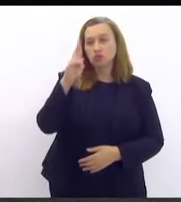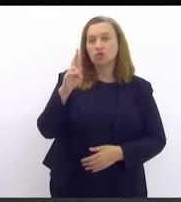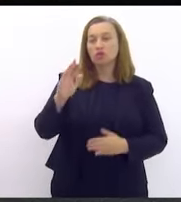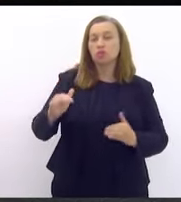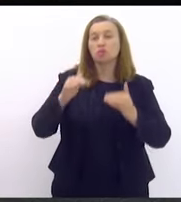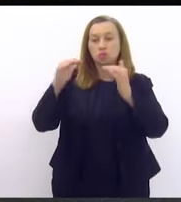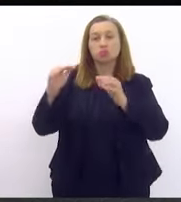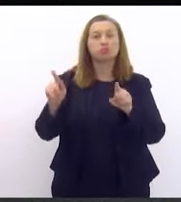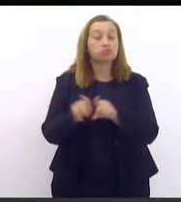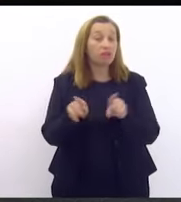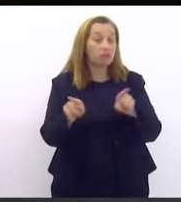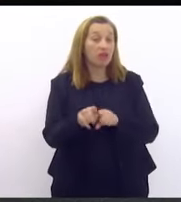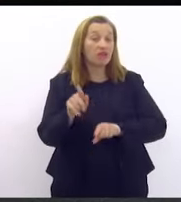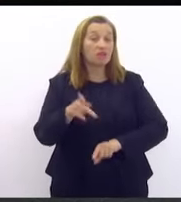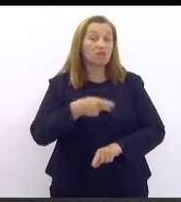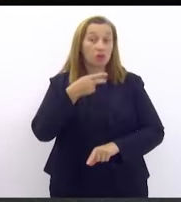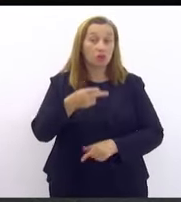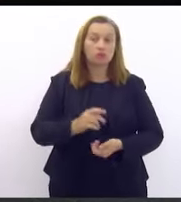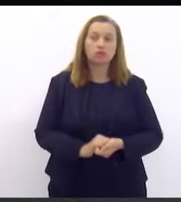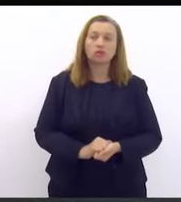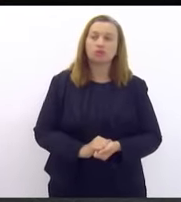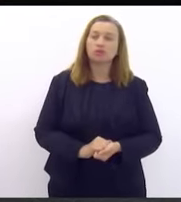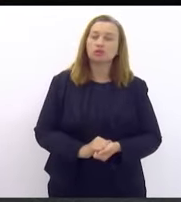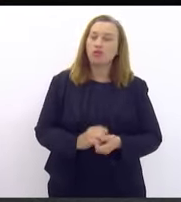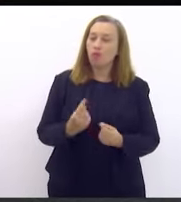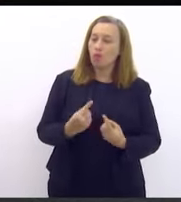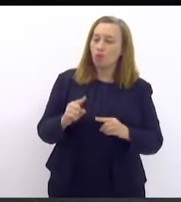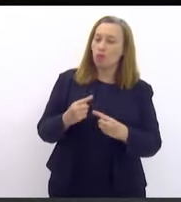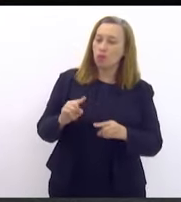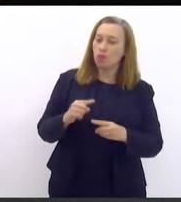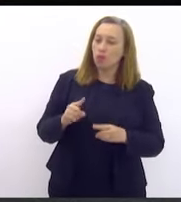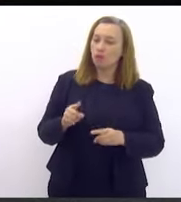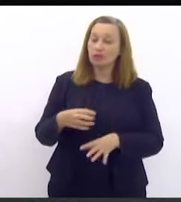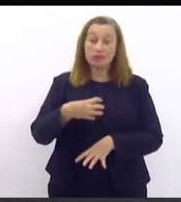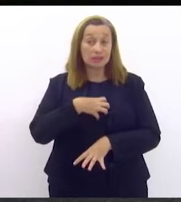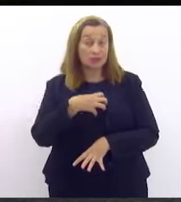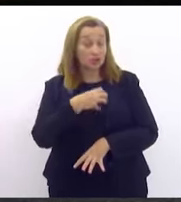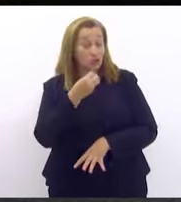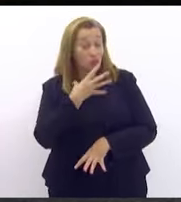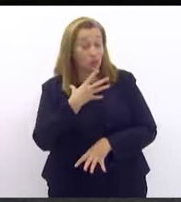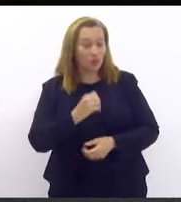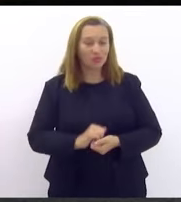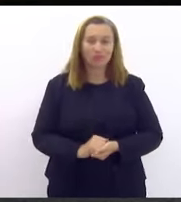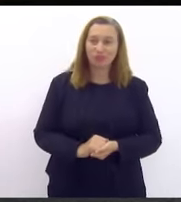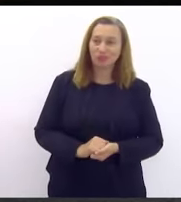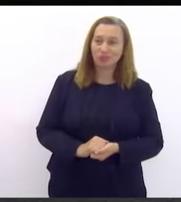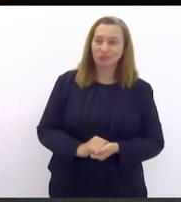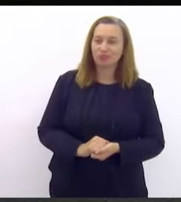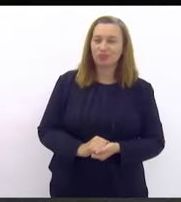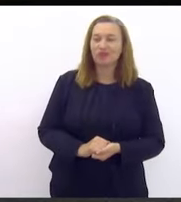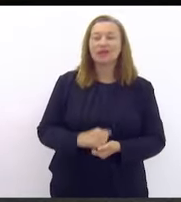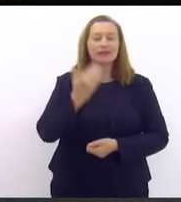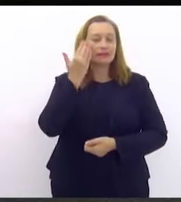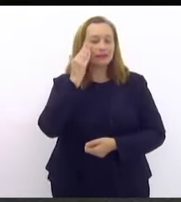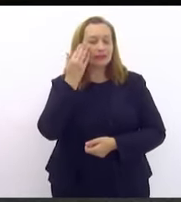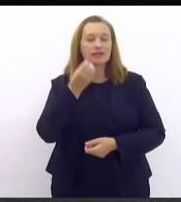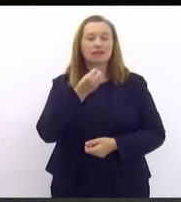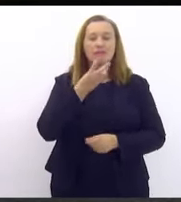acabou fazendo também uma pequena provocação no bom sentido. Aliás, Vossa Excelência é um especialista